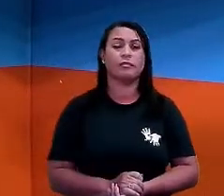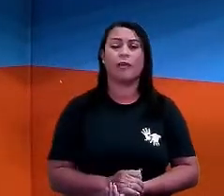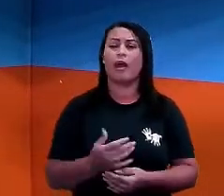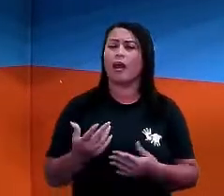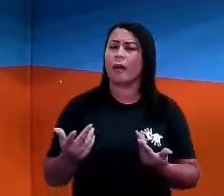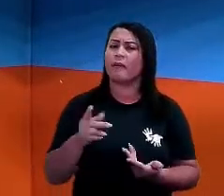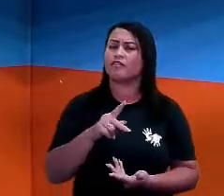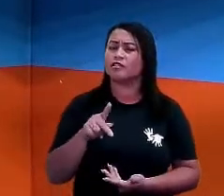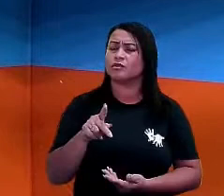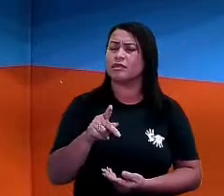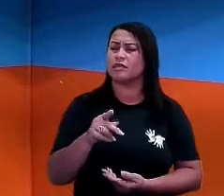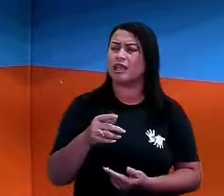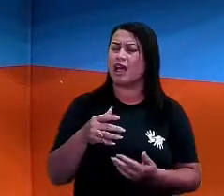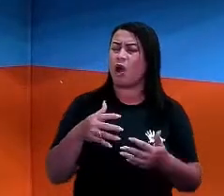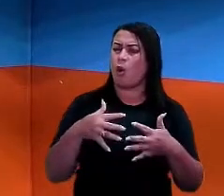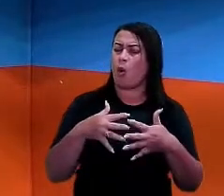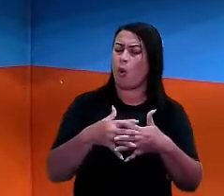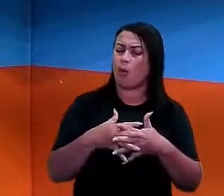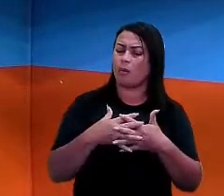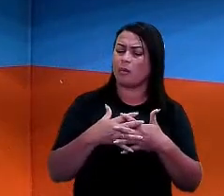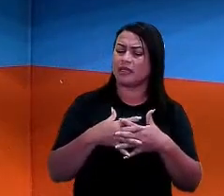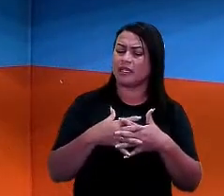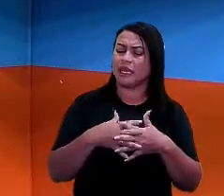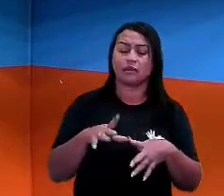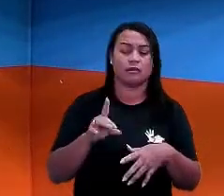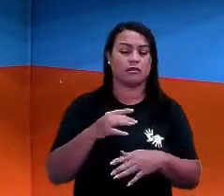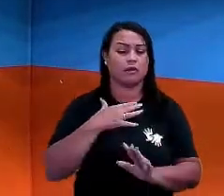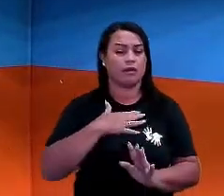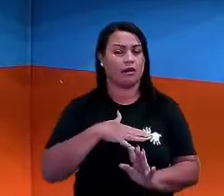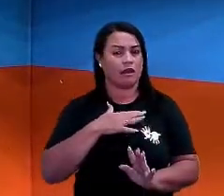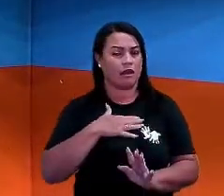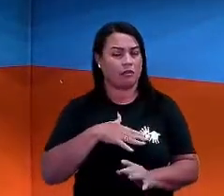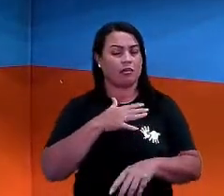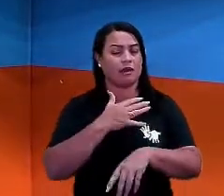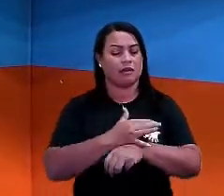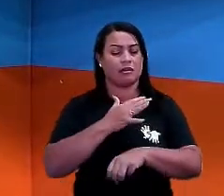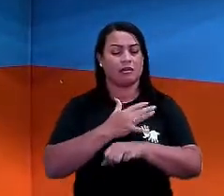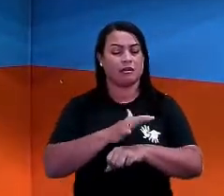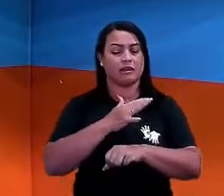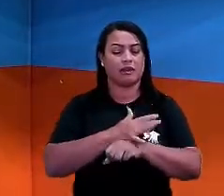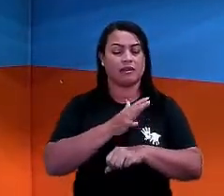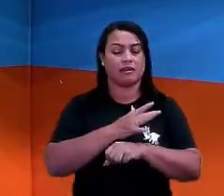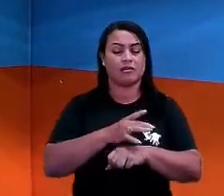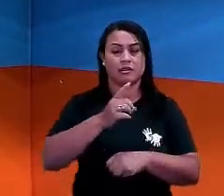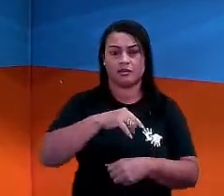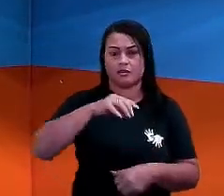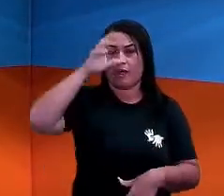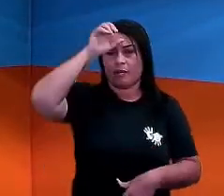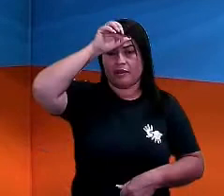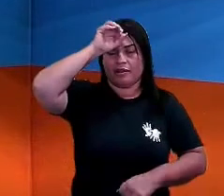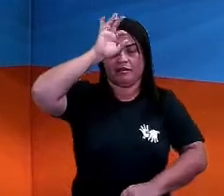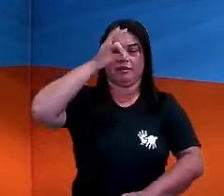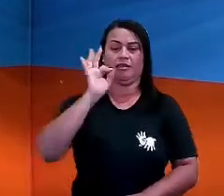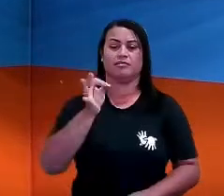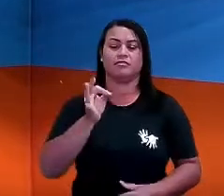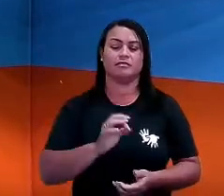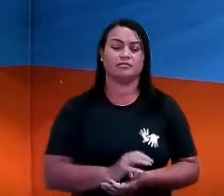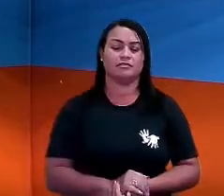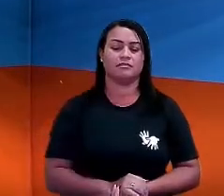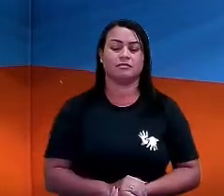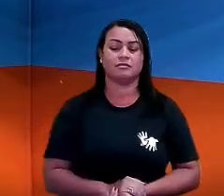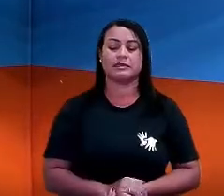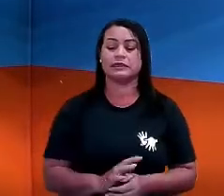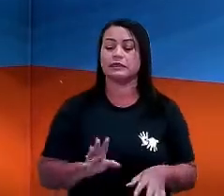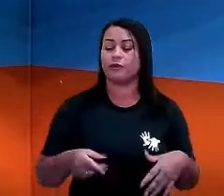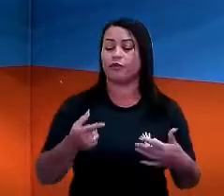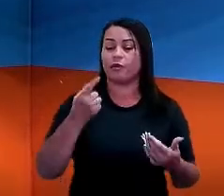Professora, tá um pouco complicado. Não tem problema, a gente vai praticar. E praticando, a gente aprende, tá certo?